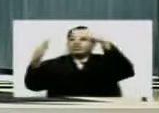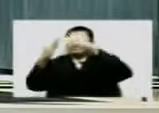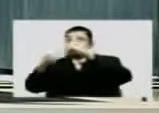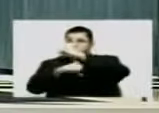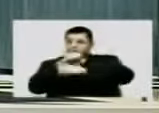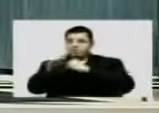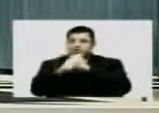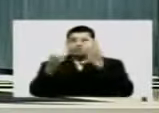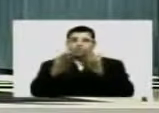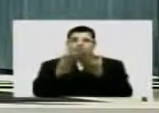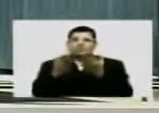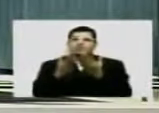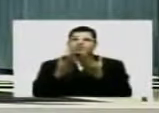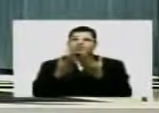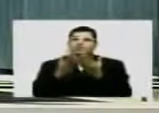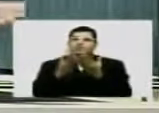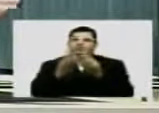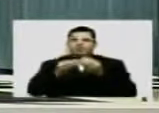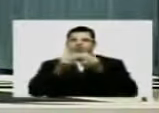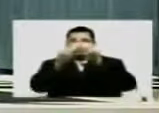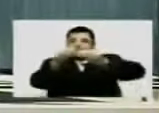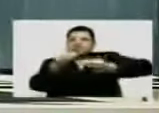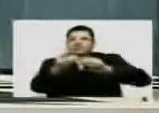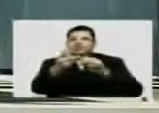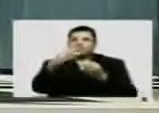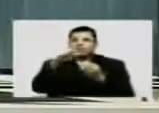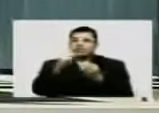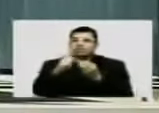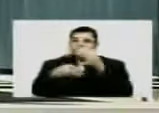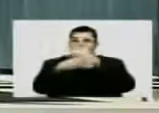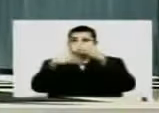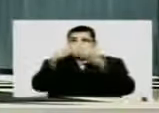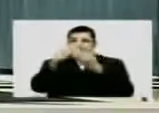do ano, vai entregar um pacote